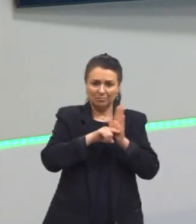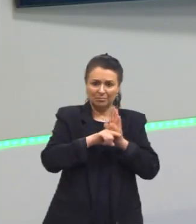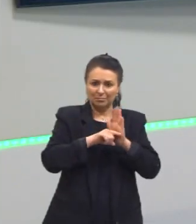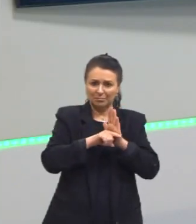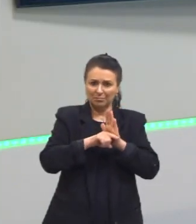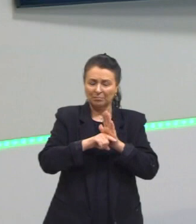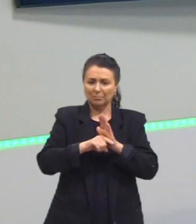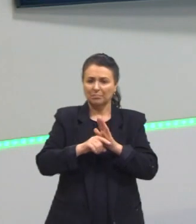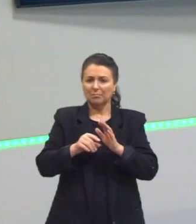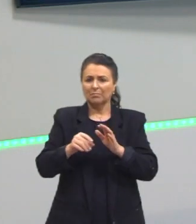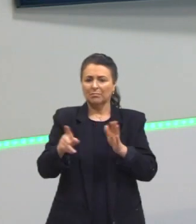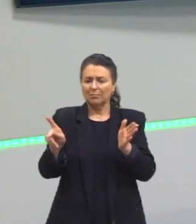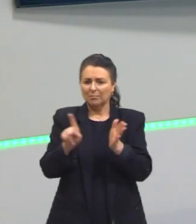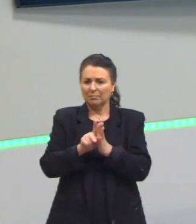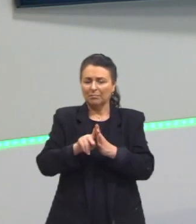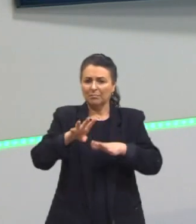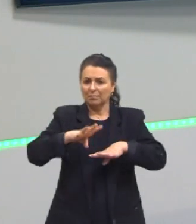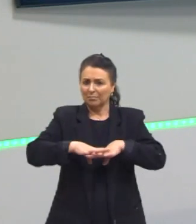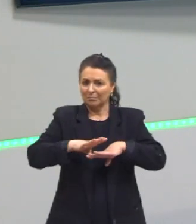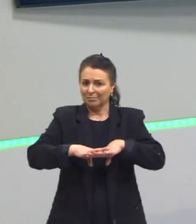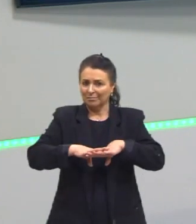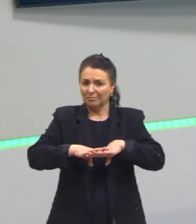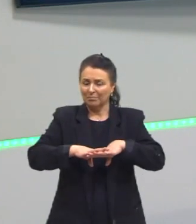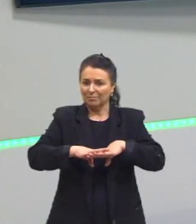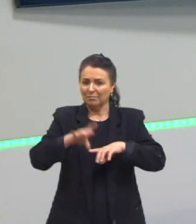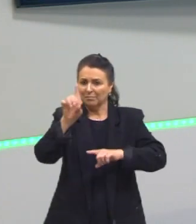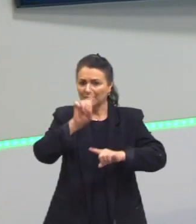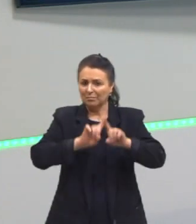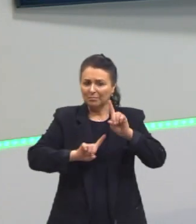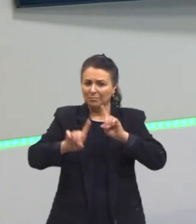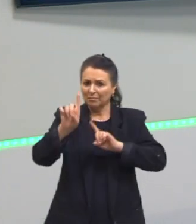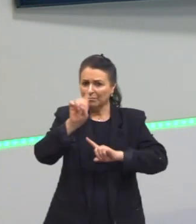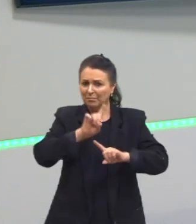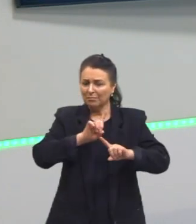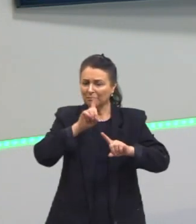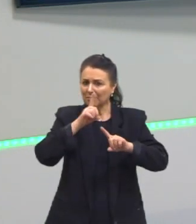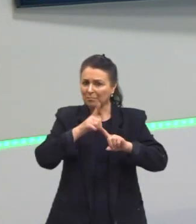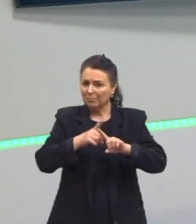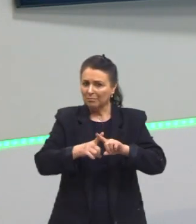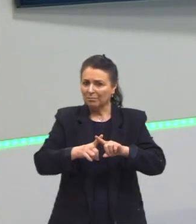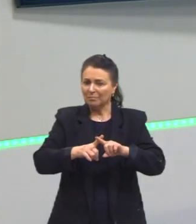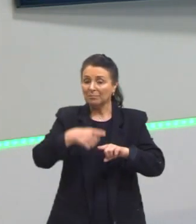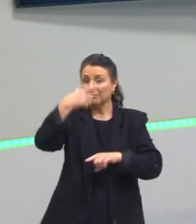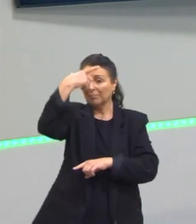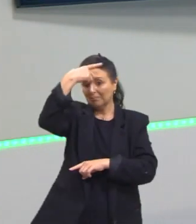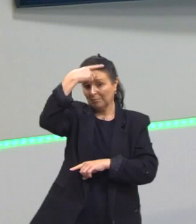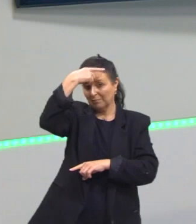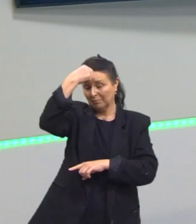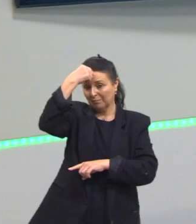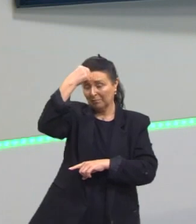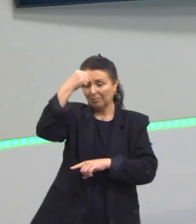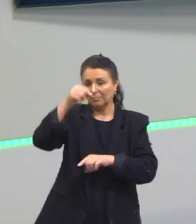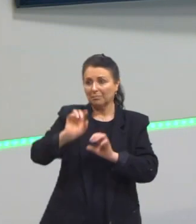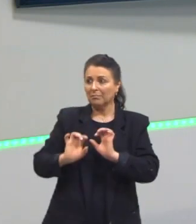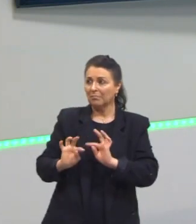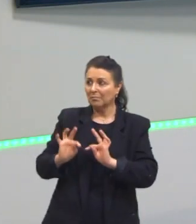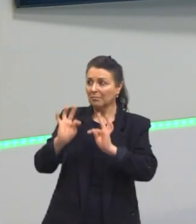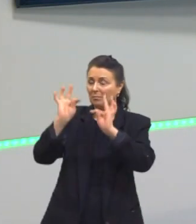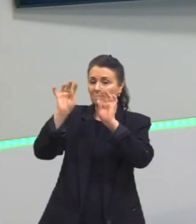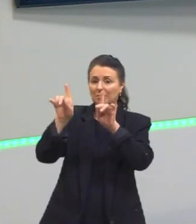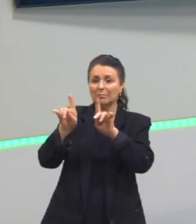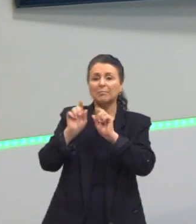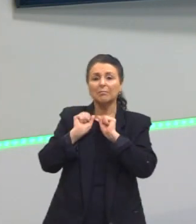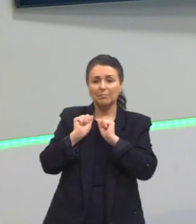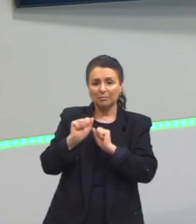a matemática está em tudo, né? Então, em alguns casos aí, ensino superior, até ensino técnico, é muito